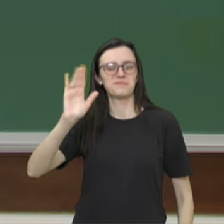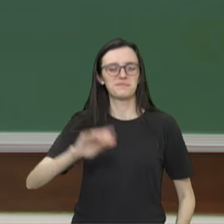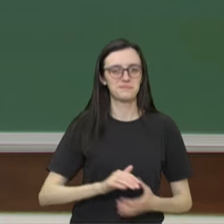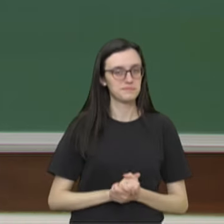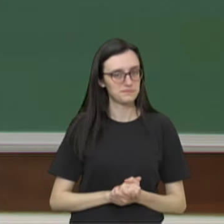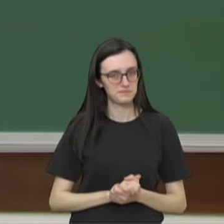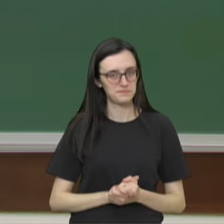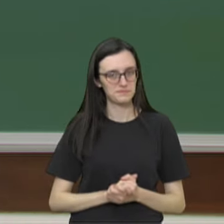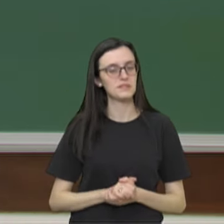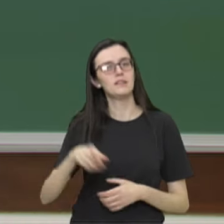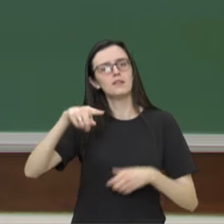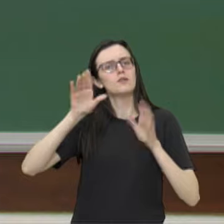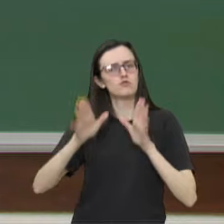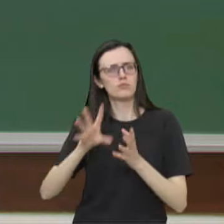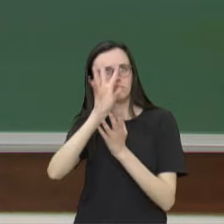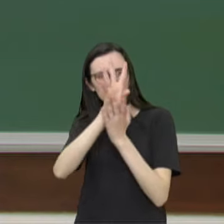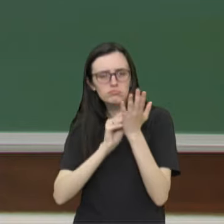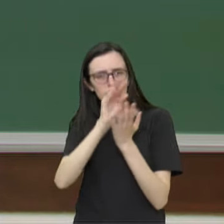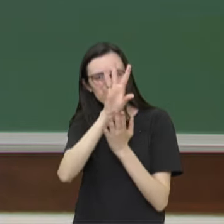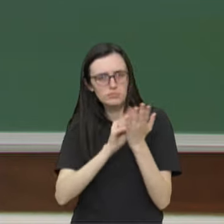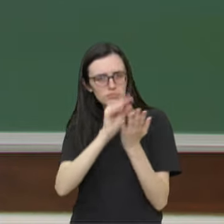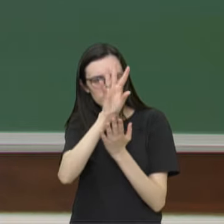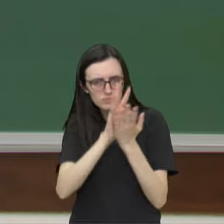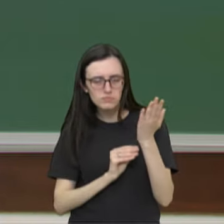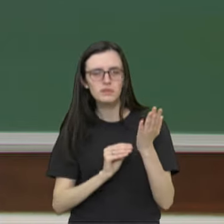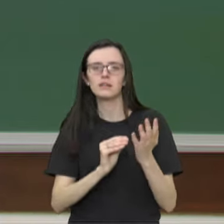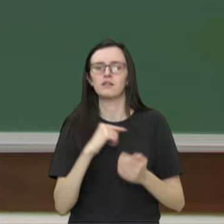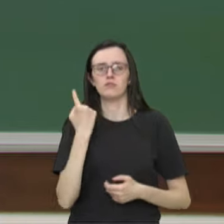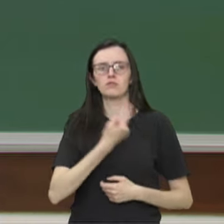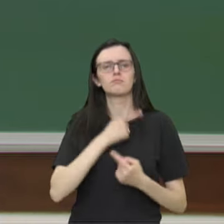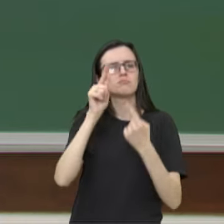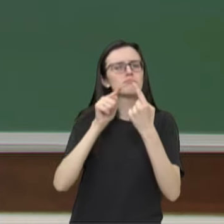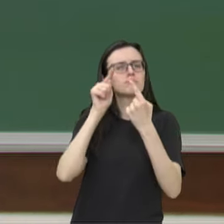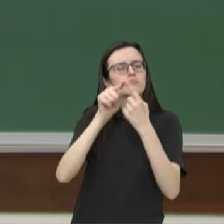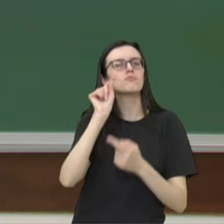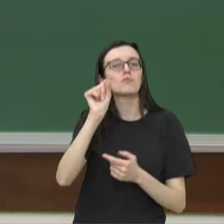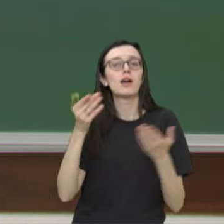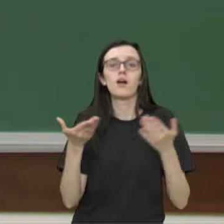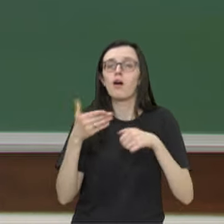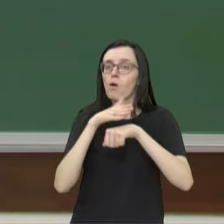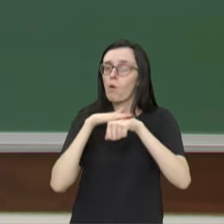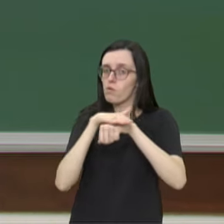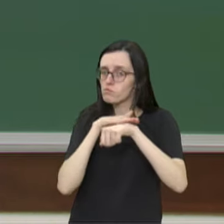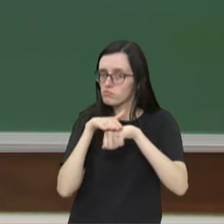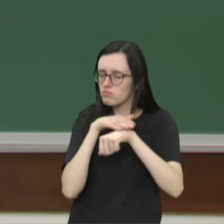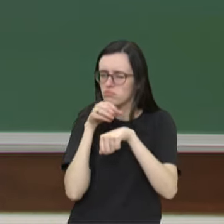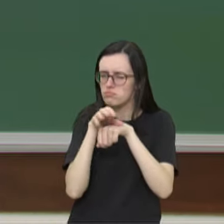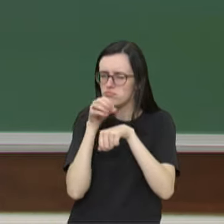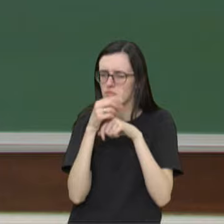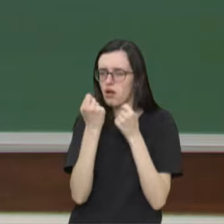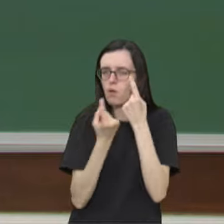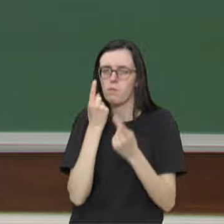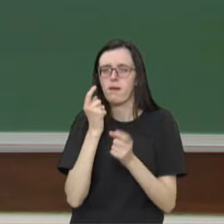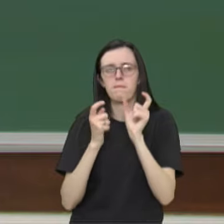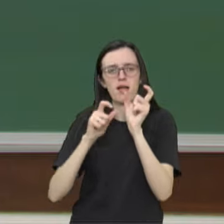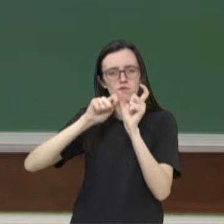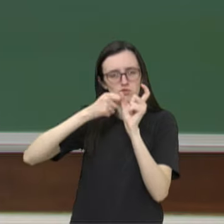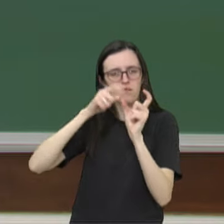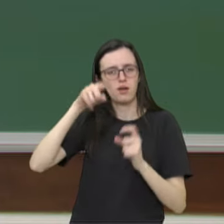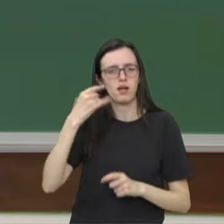Depois de vocês já terem copiado todas as questões, a intenção nossa aqui é conversar com vocês, colocando algumas palavras-chave que